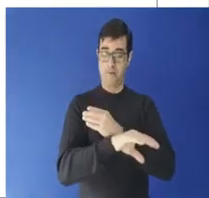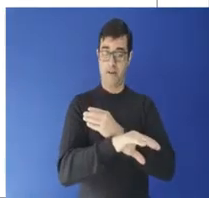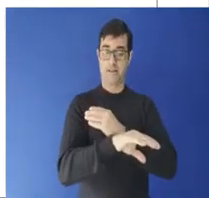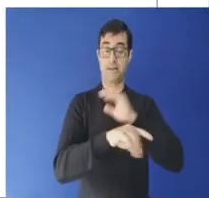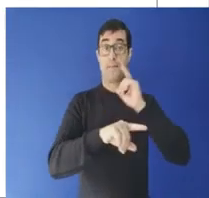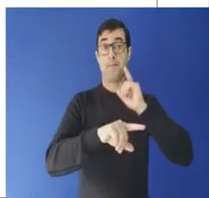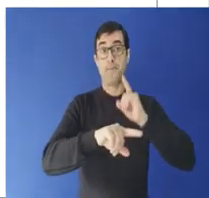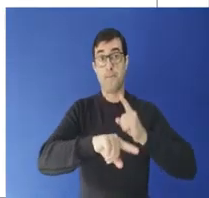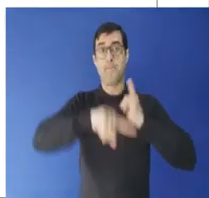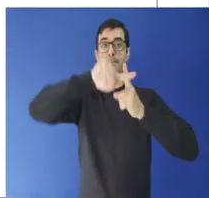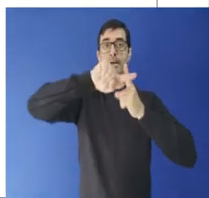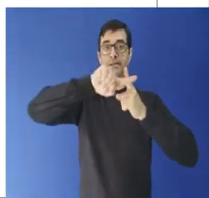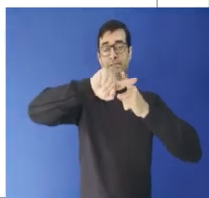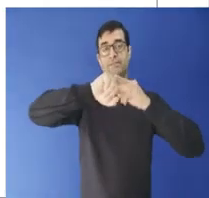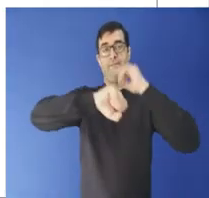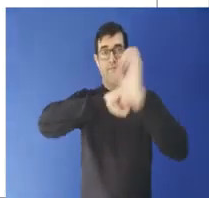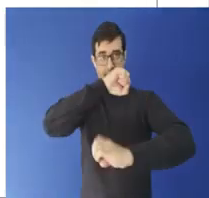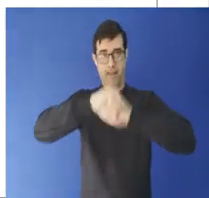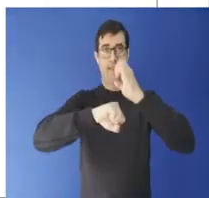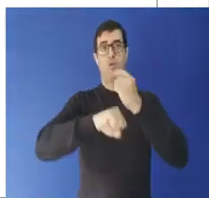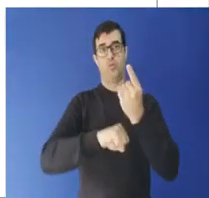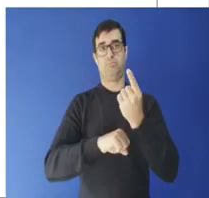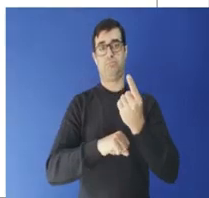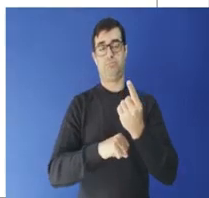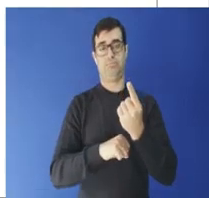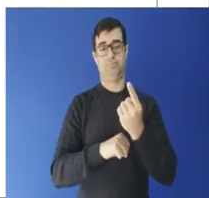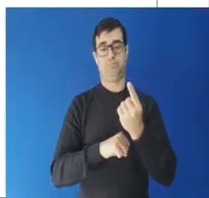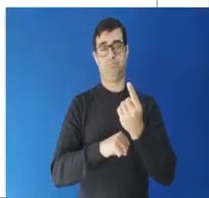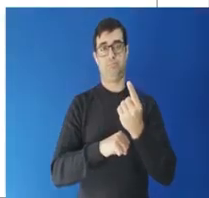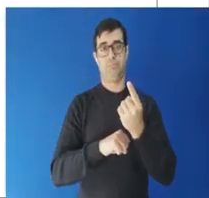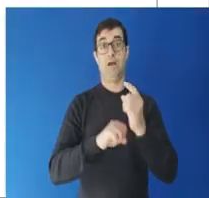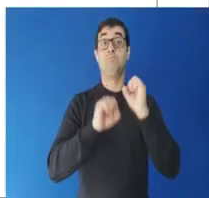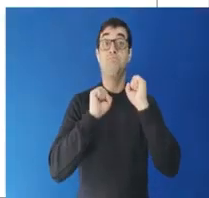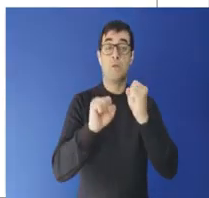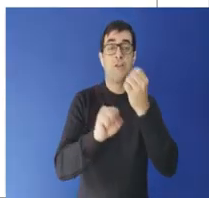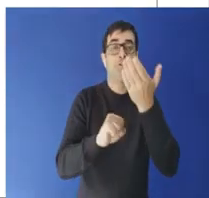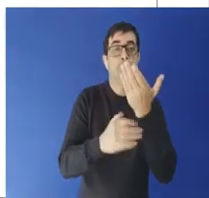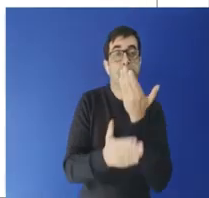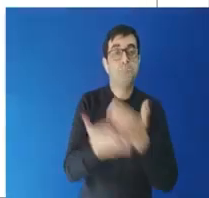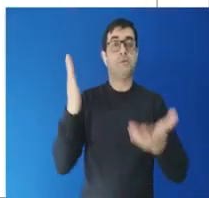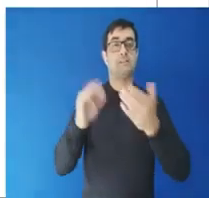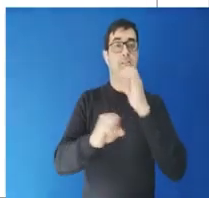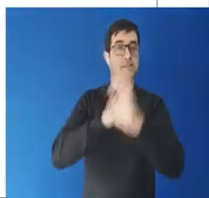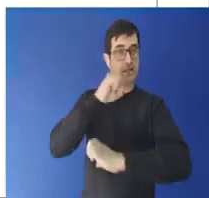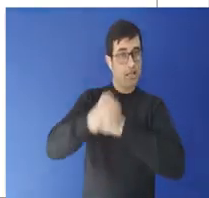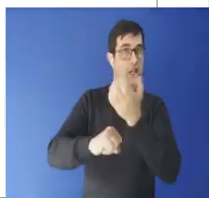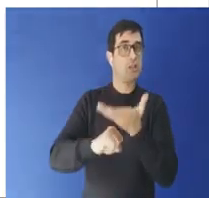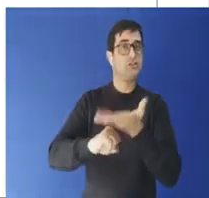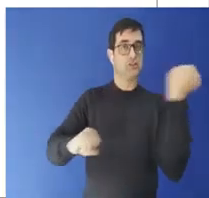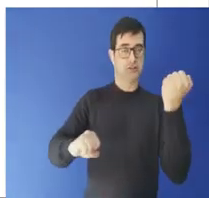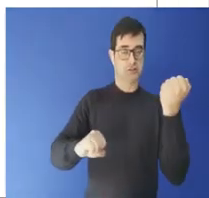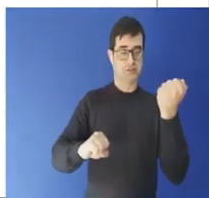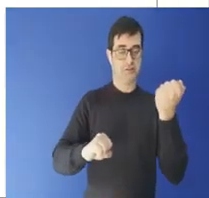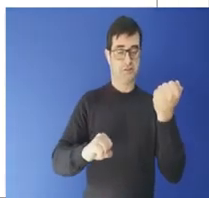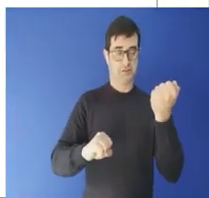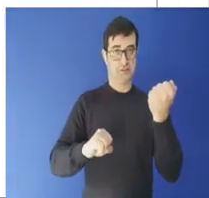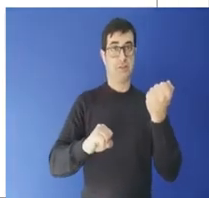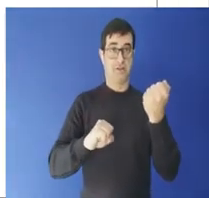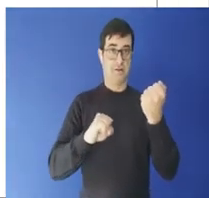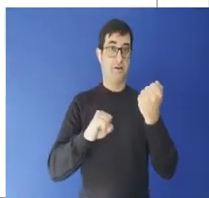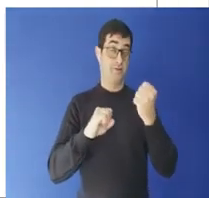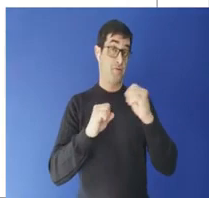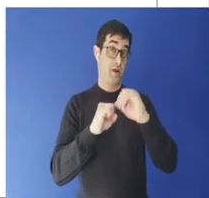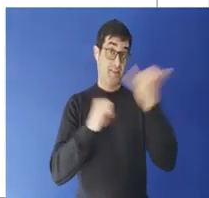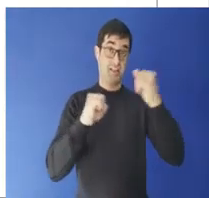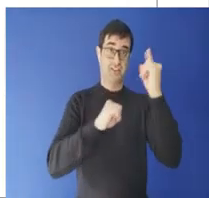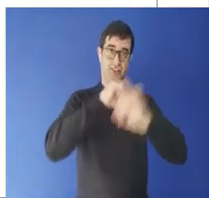Ele tende a perder esse elétron e por isso ele tem uma baixa energia de ionização, né?